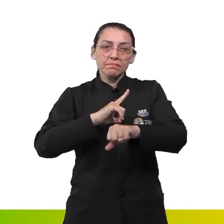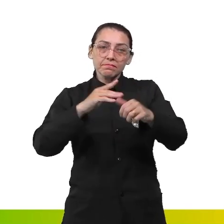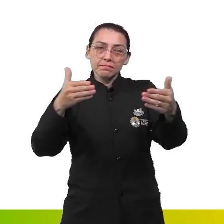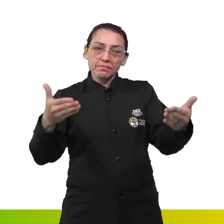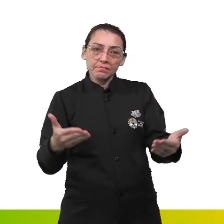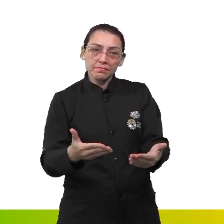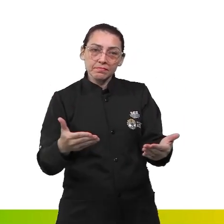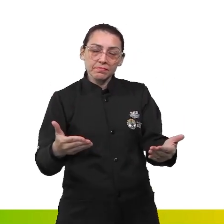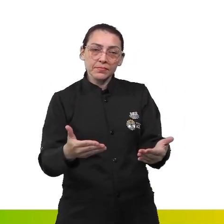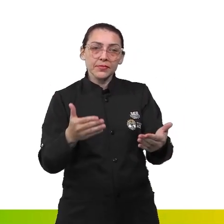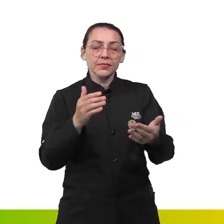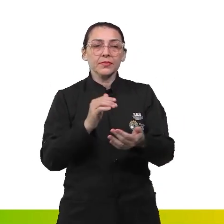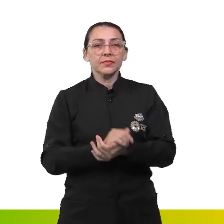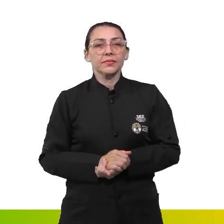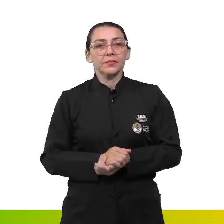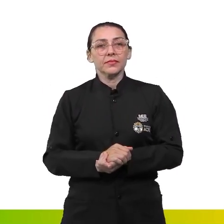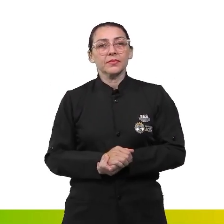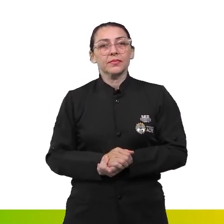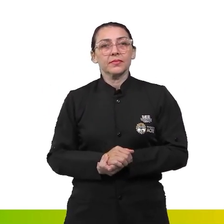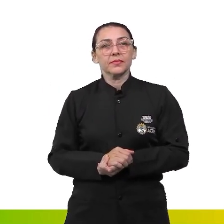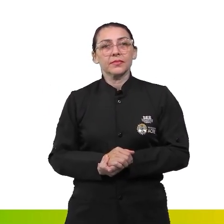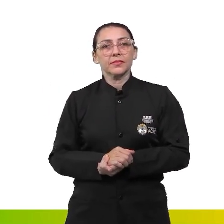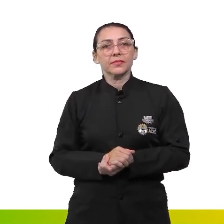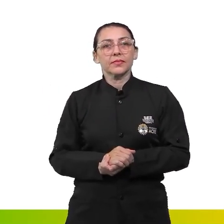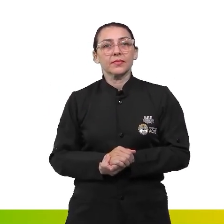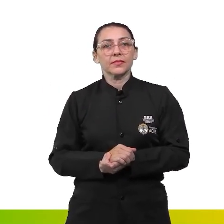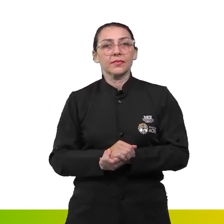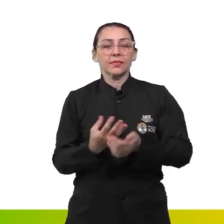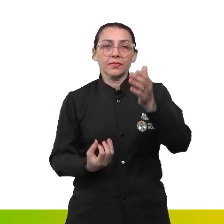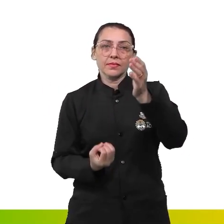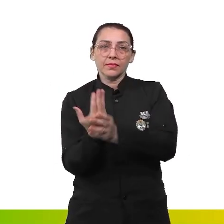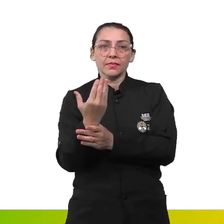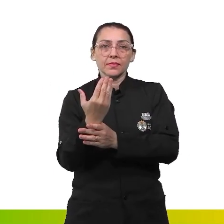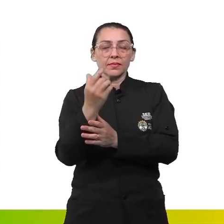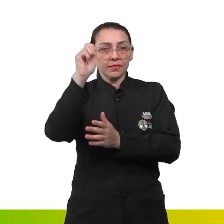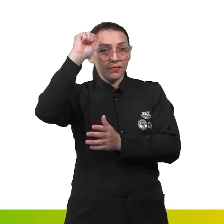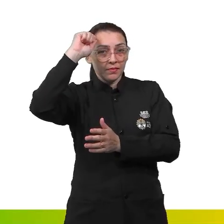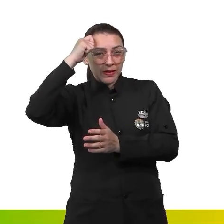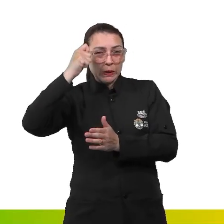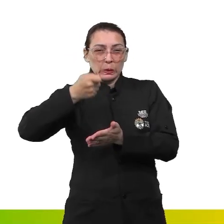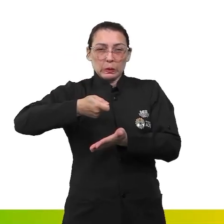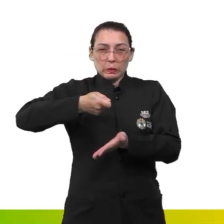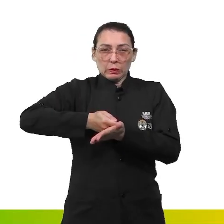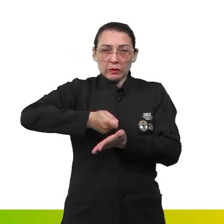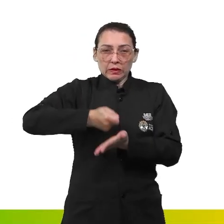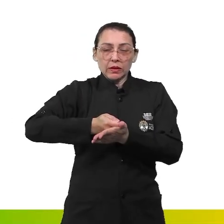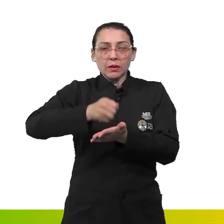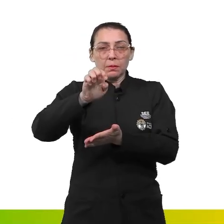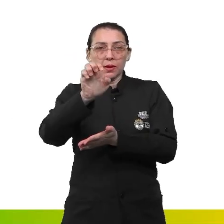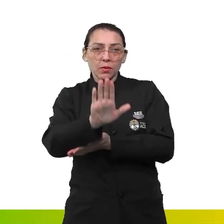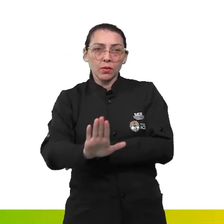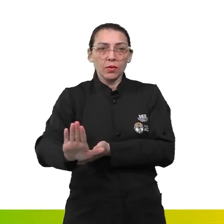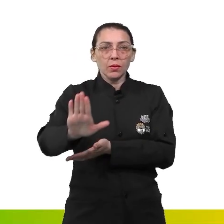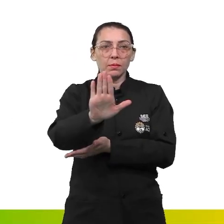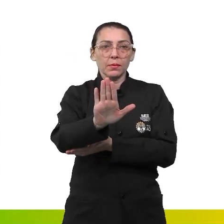hoje. A diáspora africana, mesmo que de maneira forçada pelo europeu,